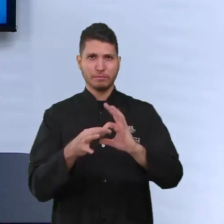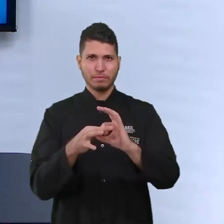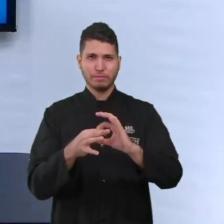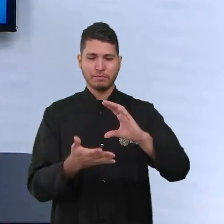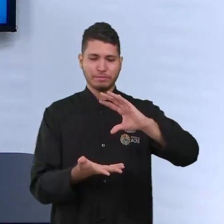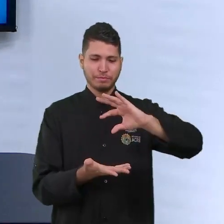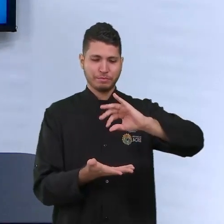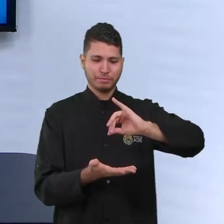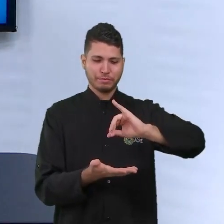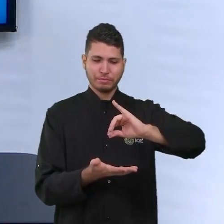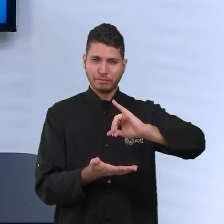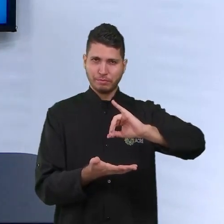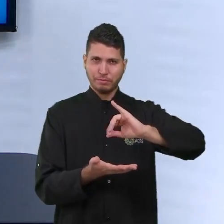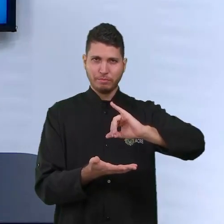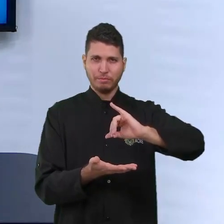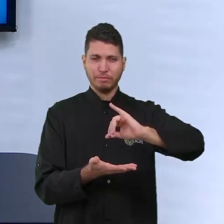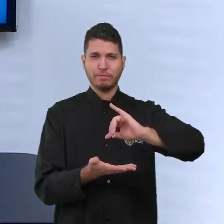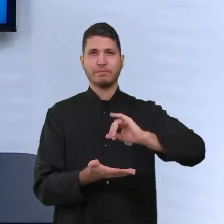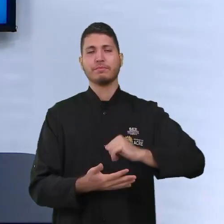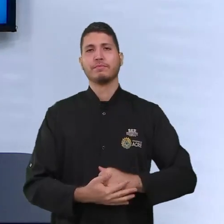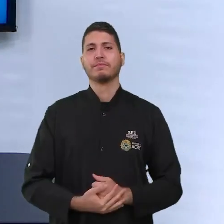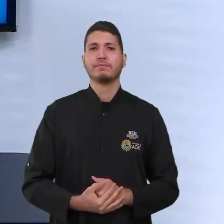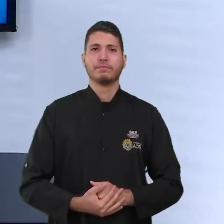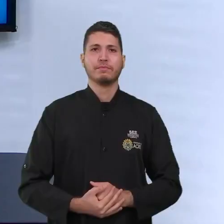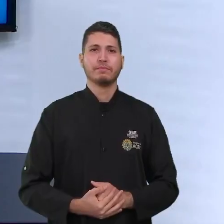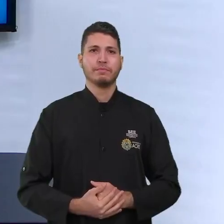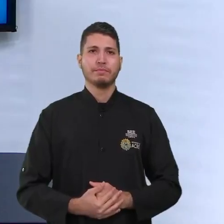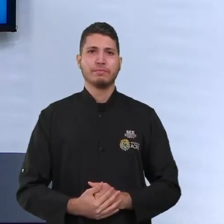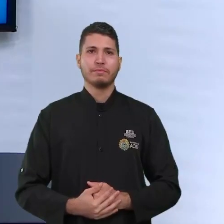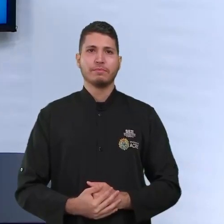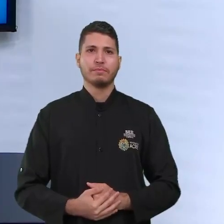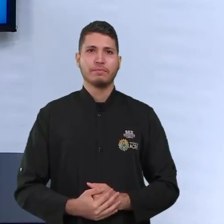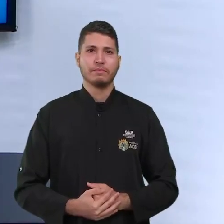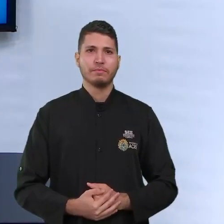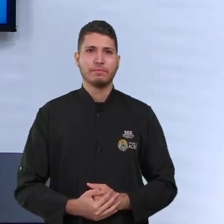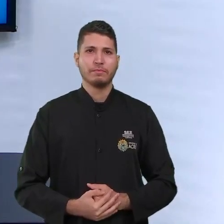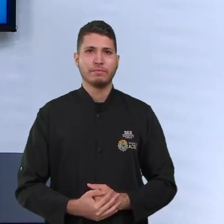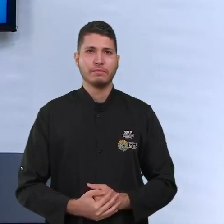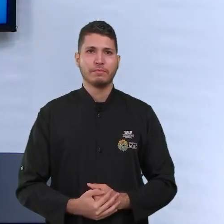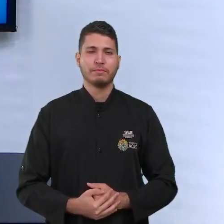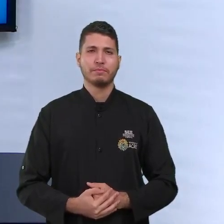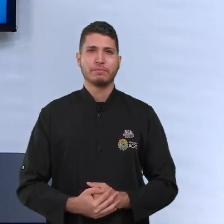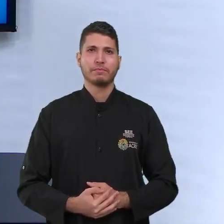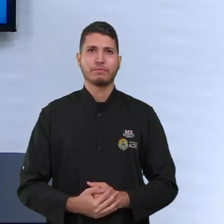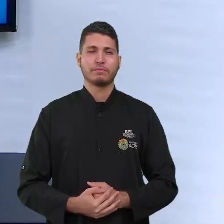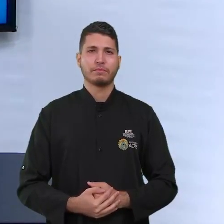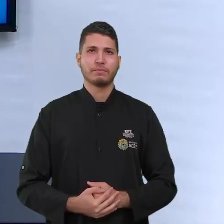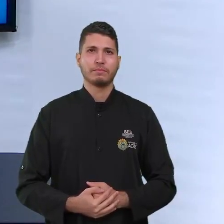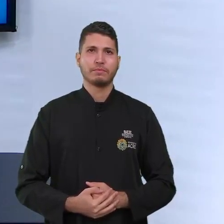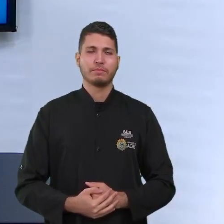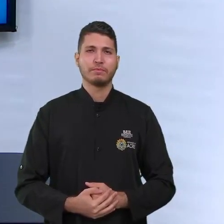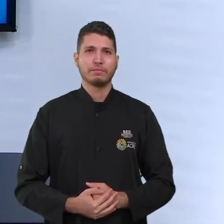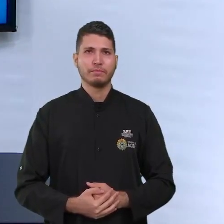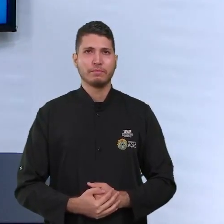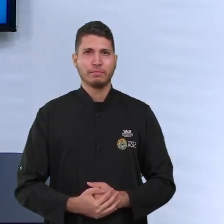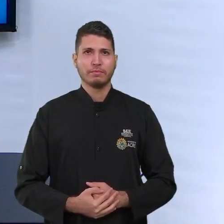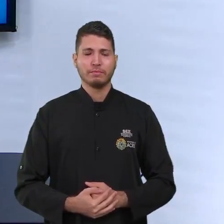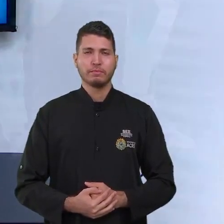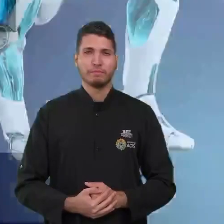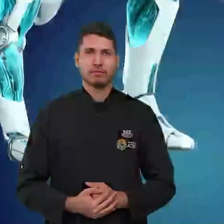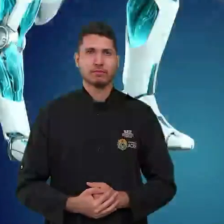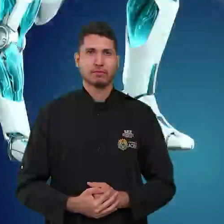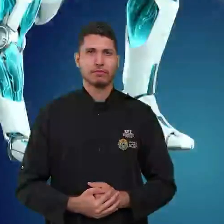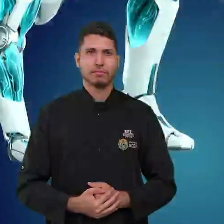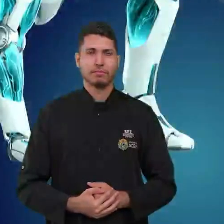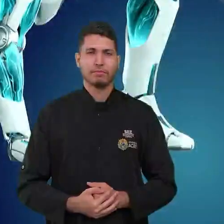lá? Bem, a primeira questão aqui que eu quero apresentar para vocês, dentro aí do grupo desses países, é o